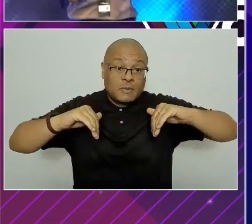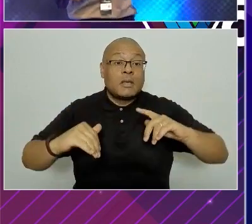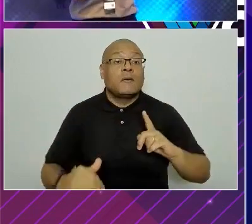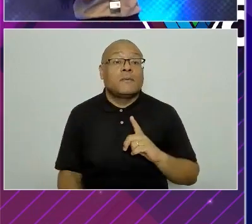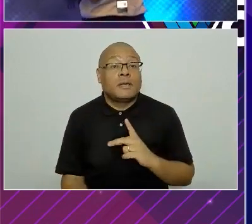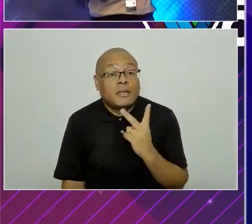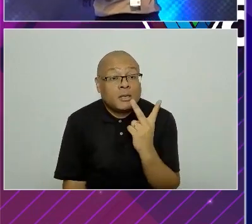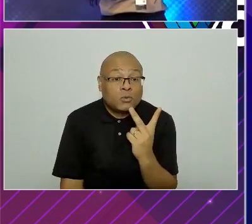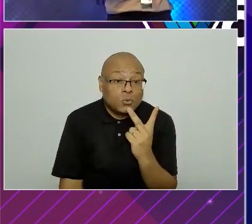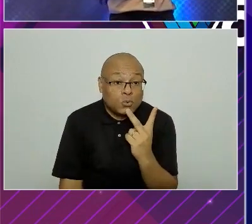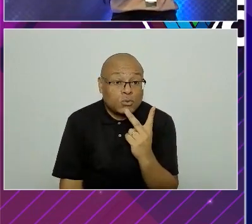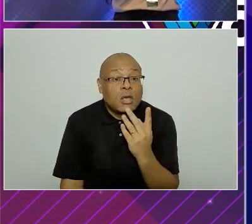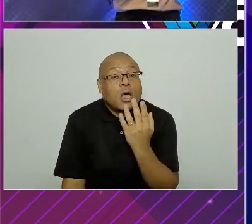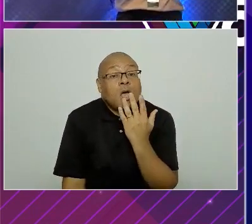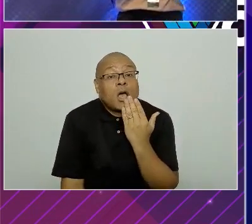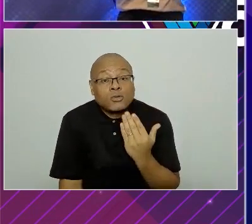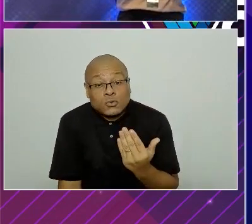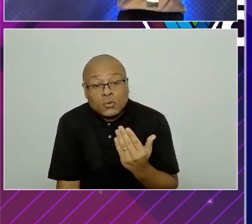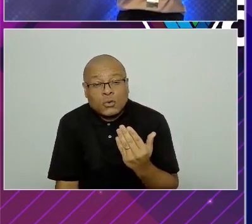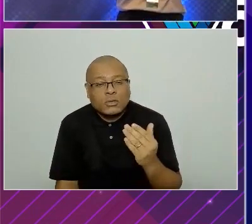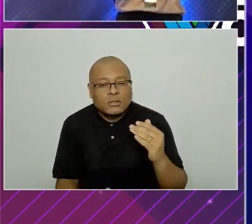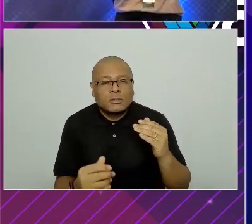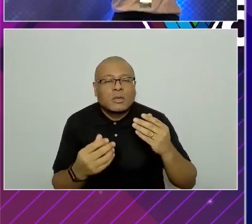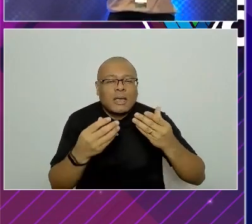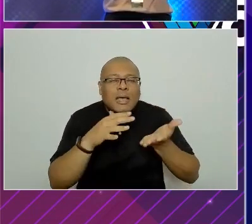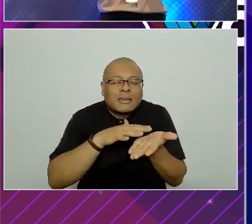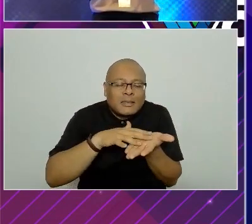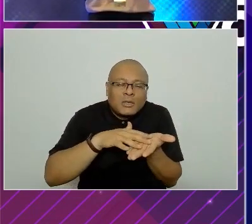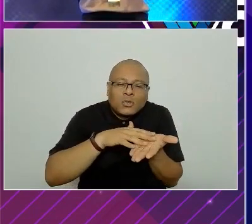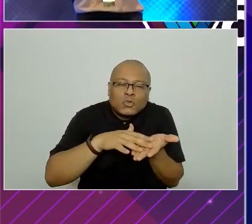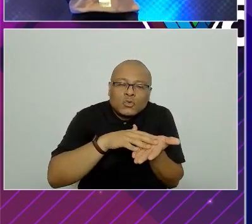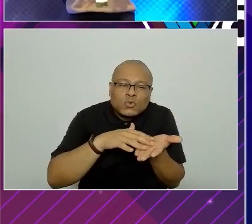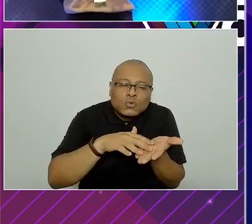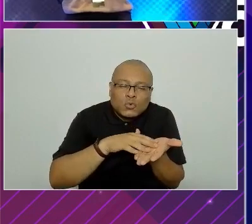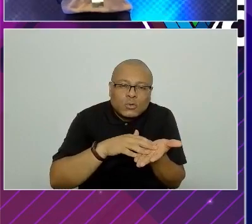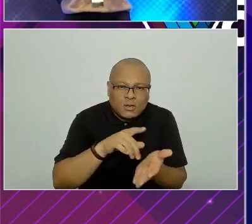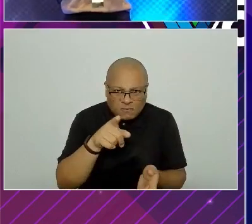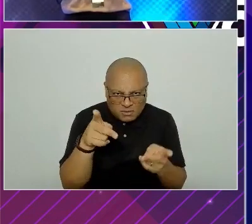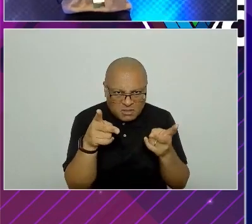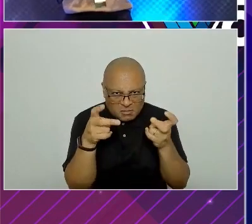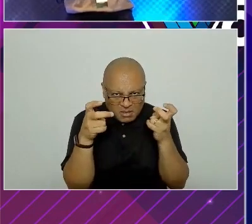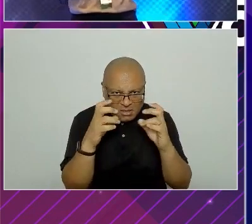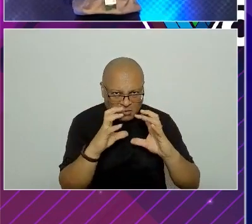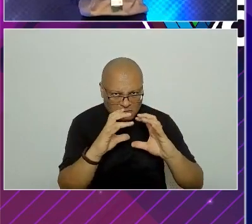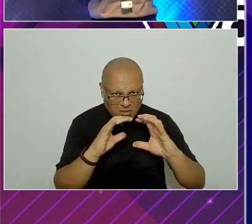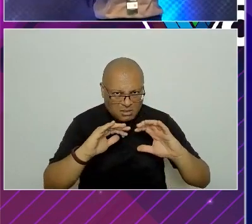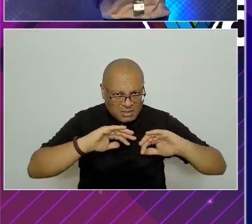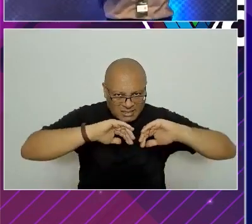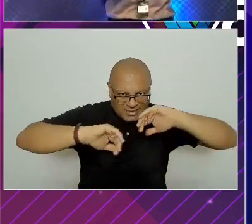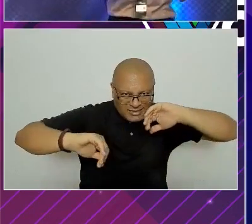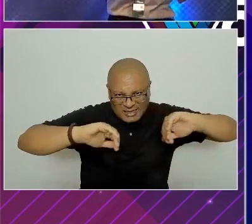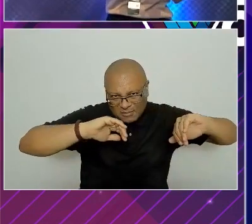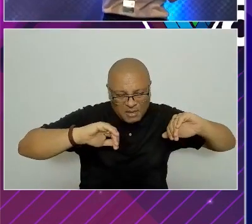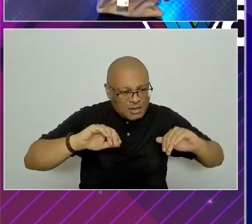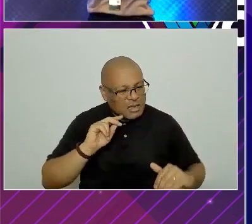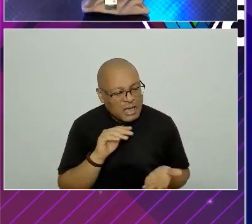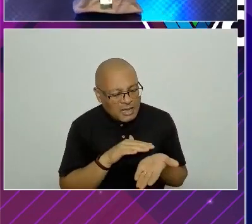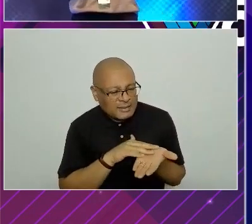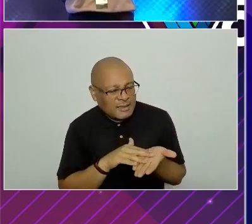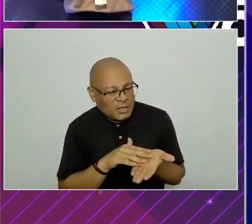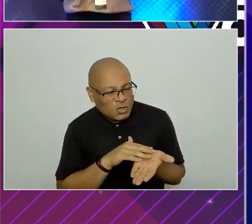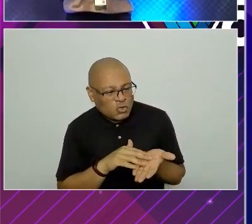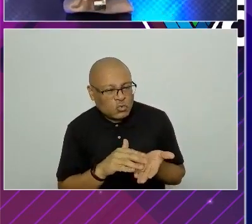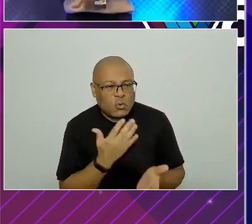linhas, as cores, as texturas, tudo isso. Você para perceber que o seu cérebro está separando isso? Nossa, a textura é tal, a